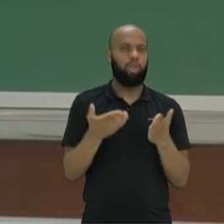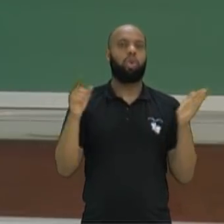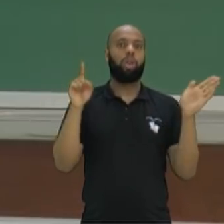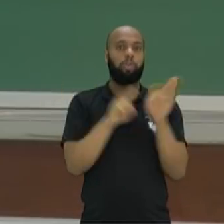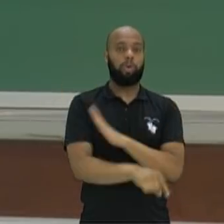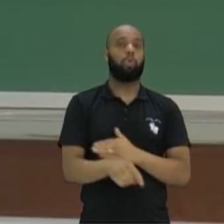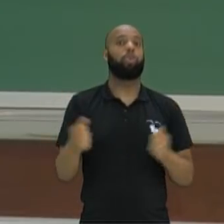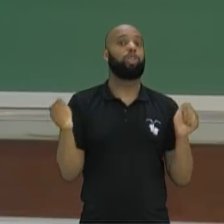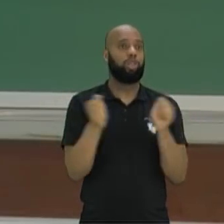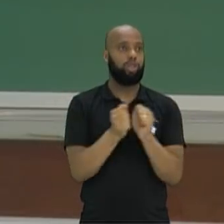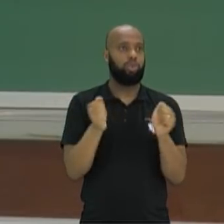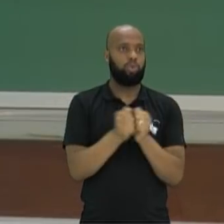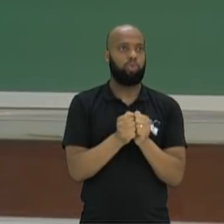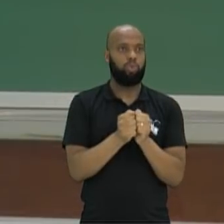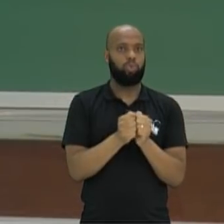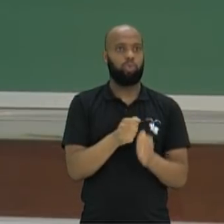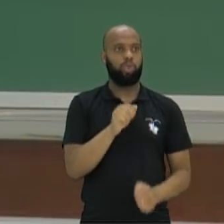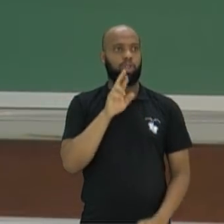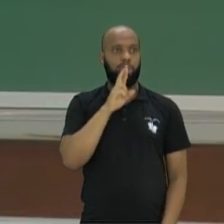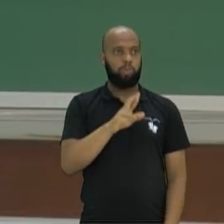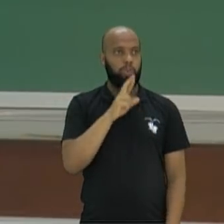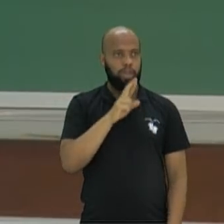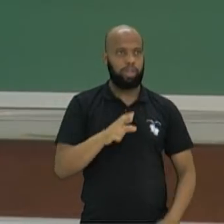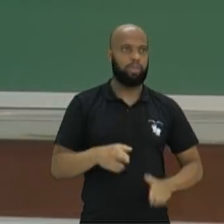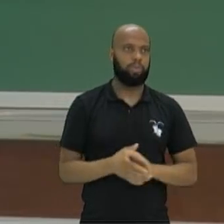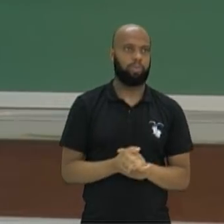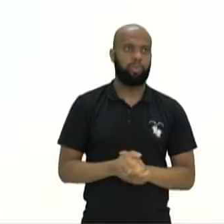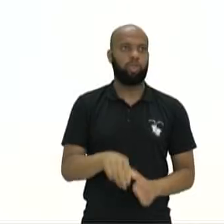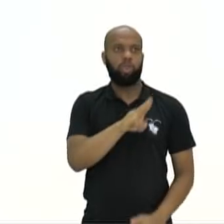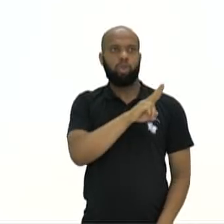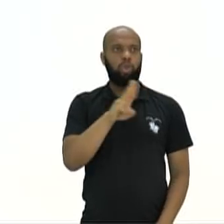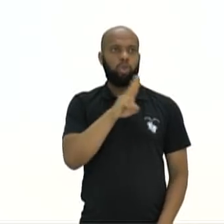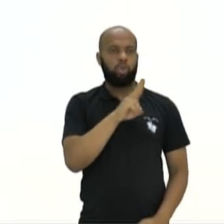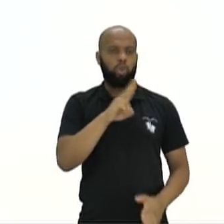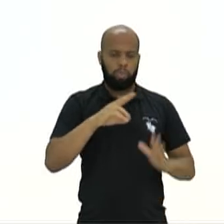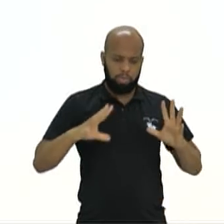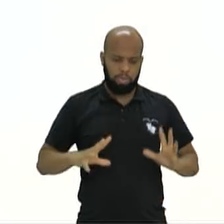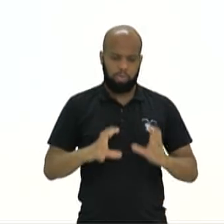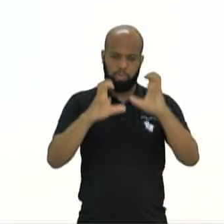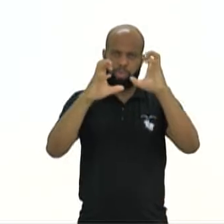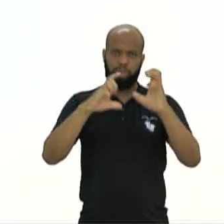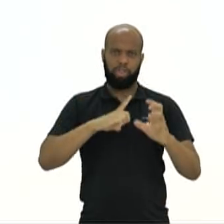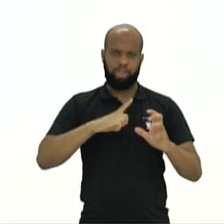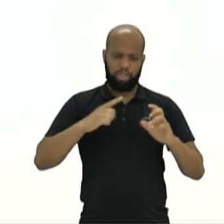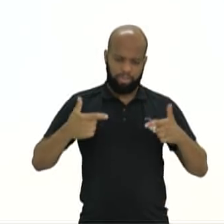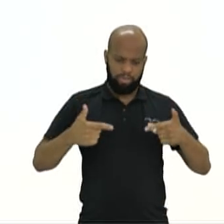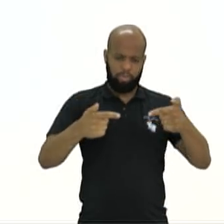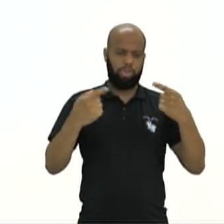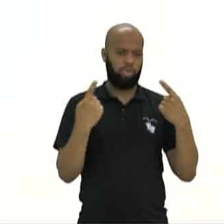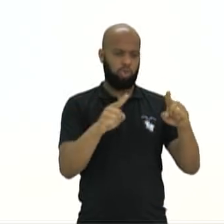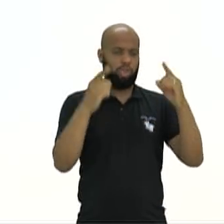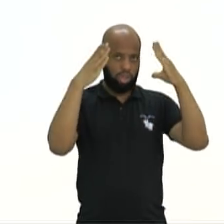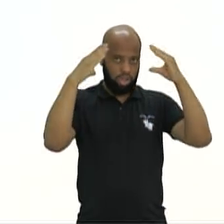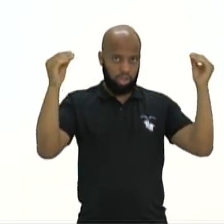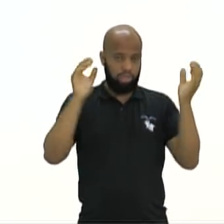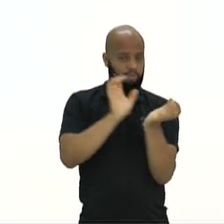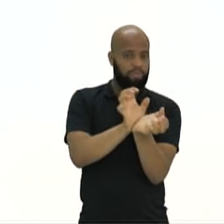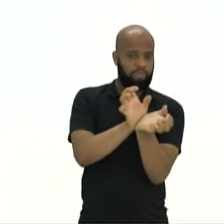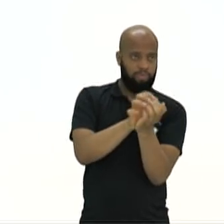Ah, chegou! É com vocês. Vamos responder essa juntos. Nome da batalha travada contra os holandeses em